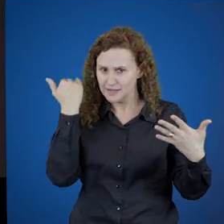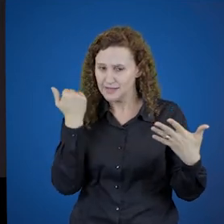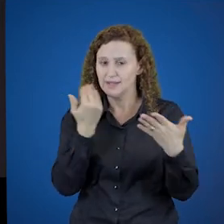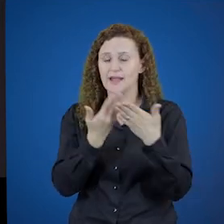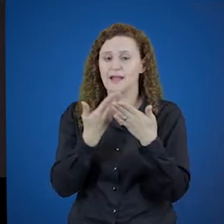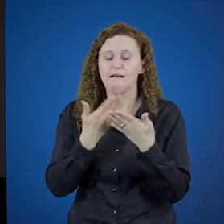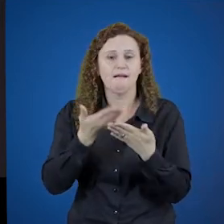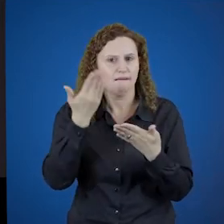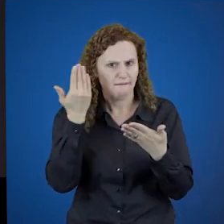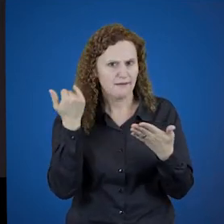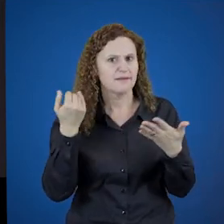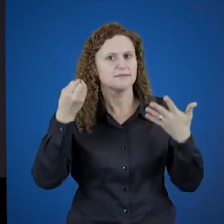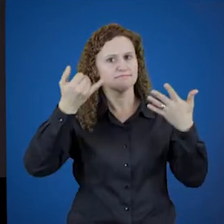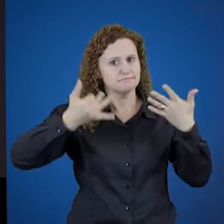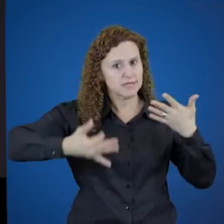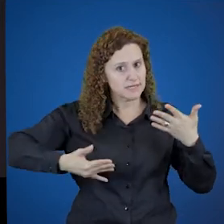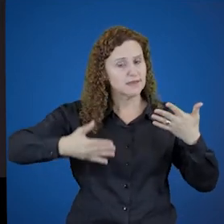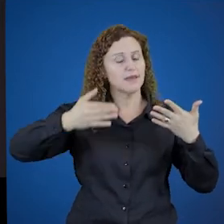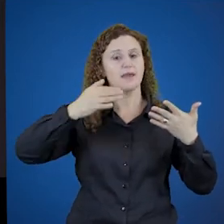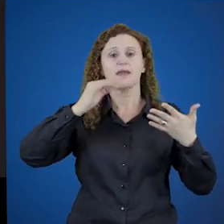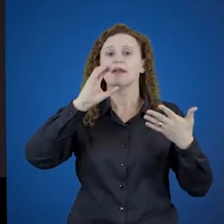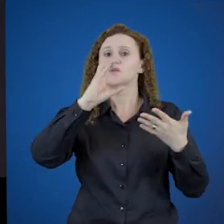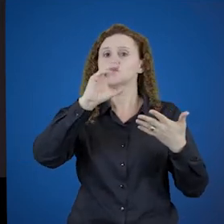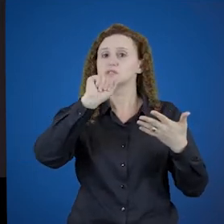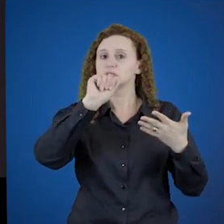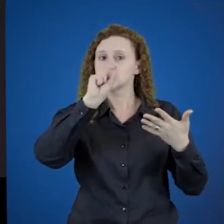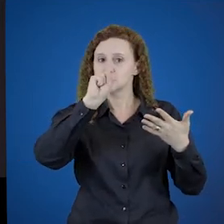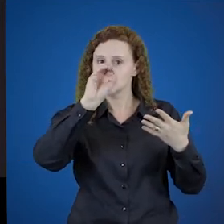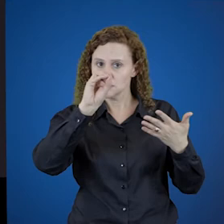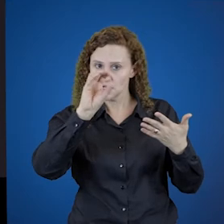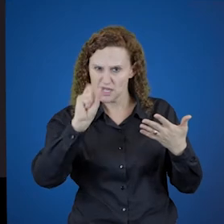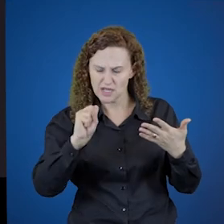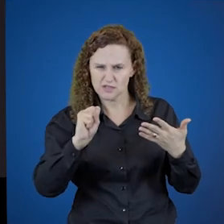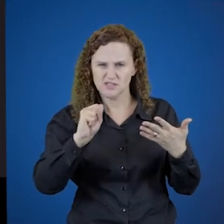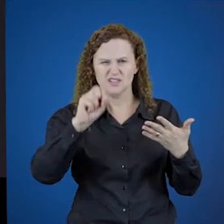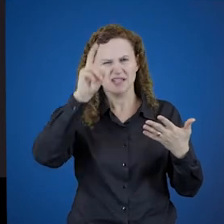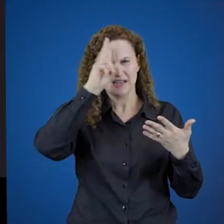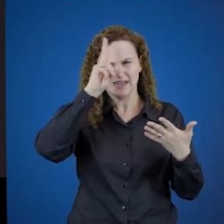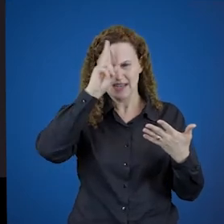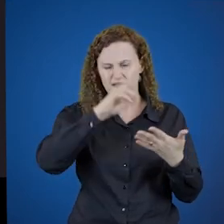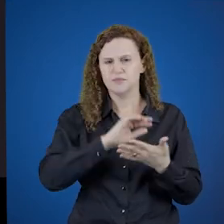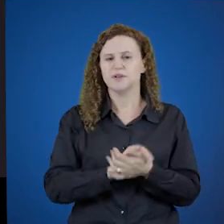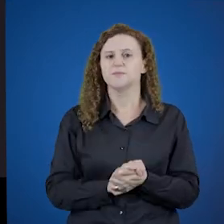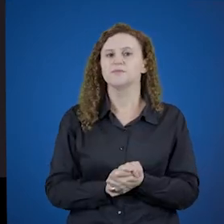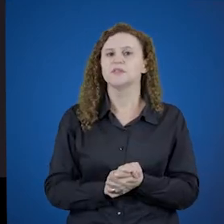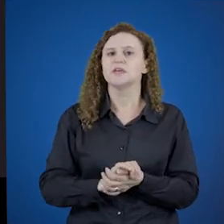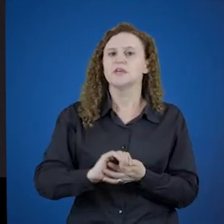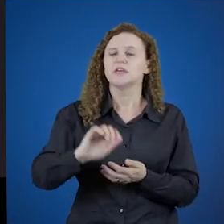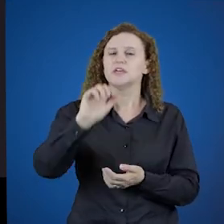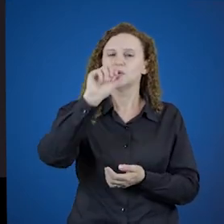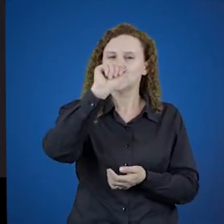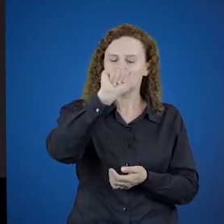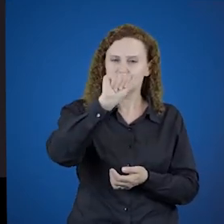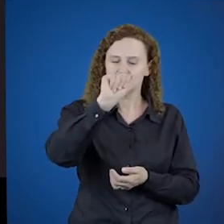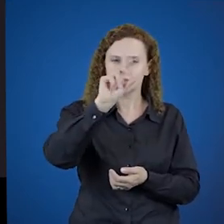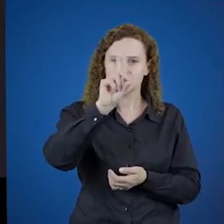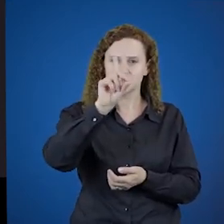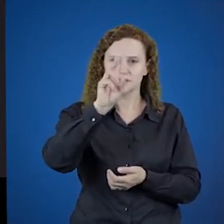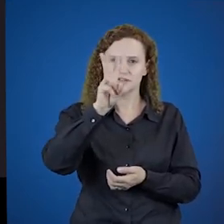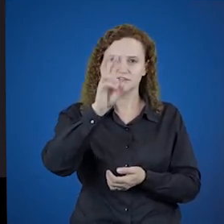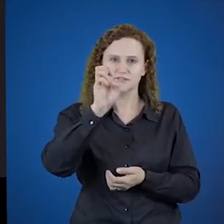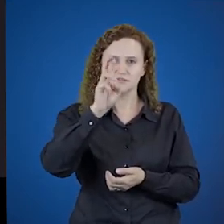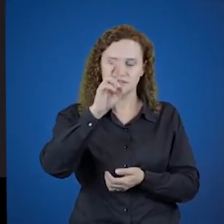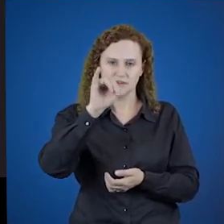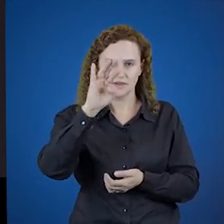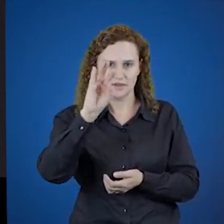ter dado um exemplo para vocês de adjunto adverbial de tempo ou de lugar mostrado que ele está